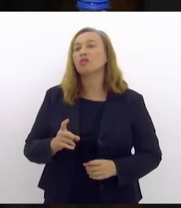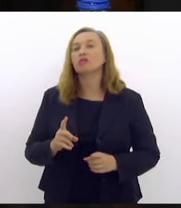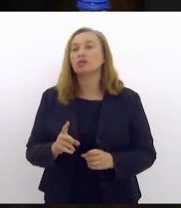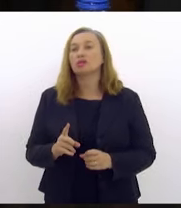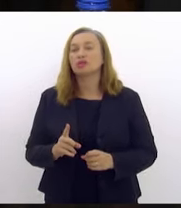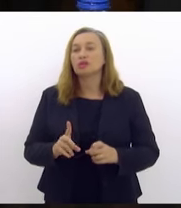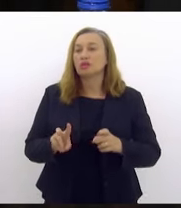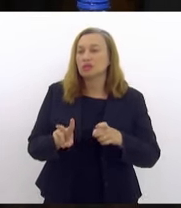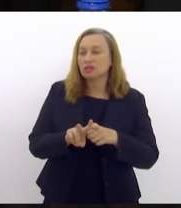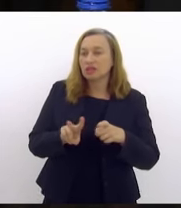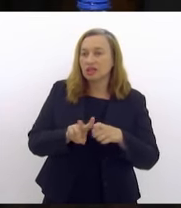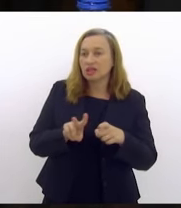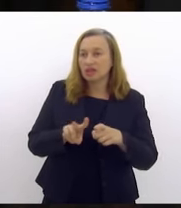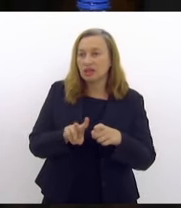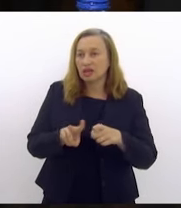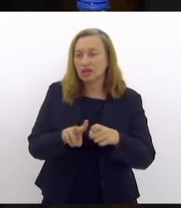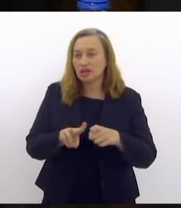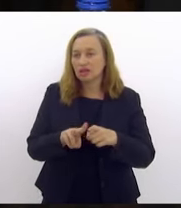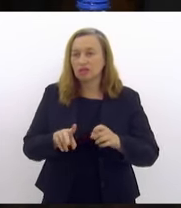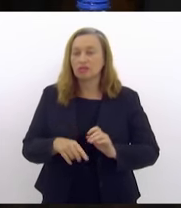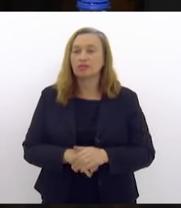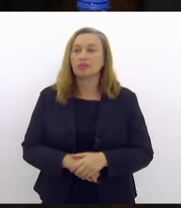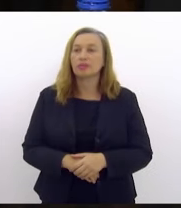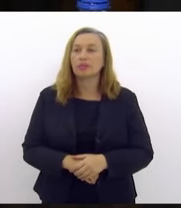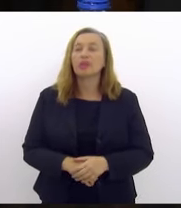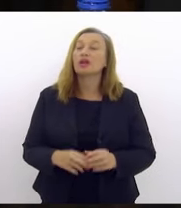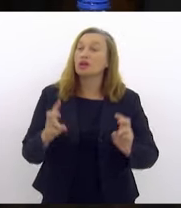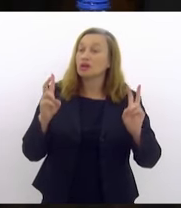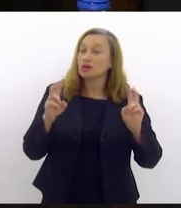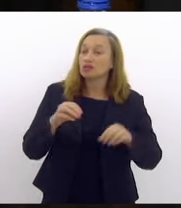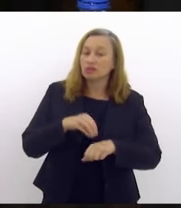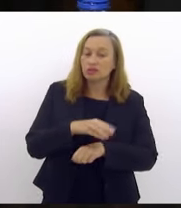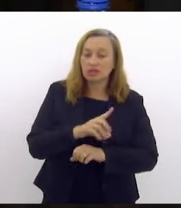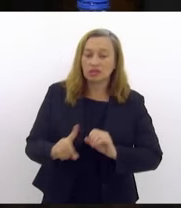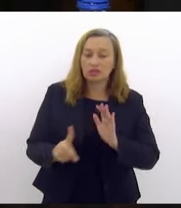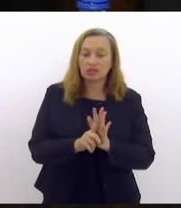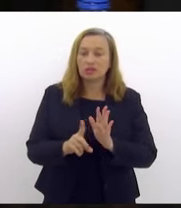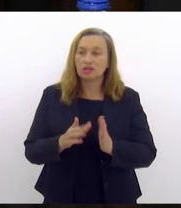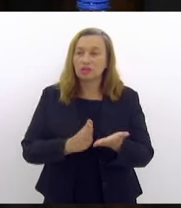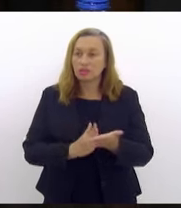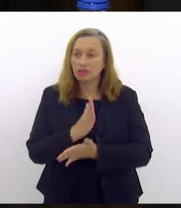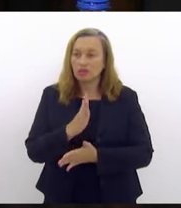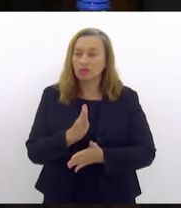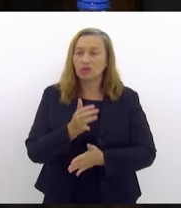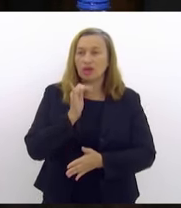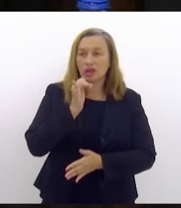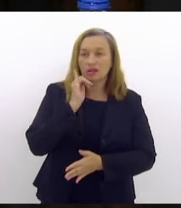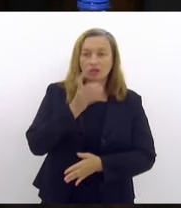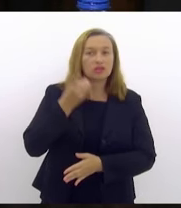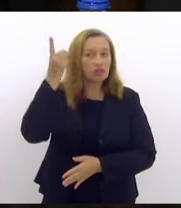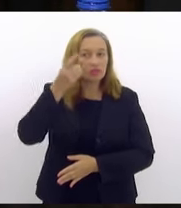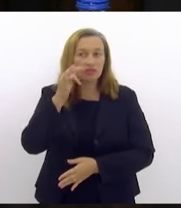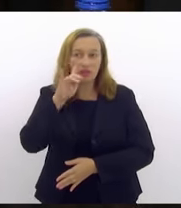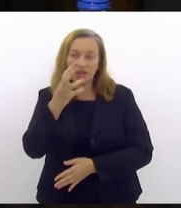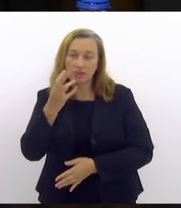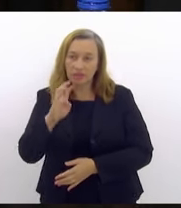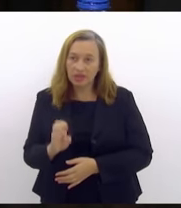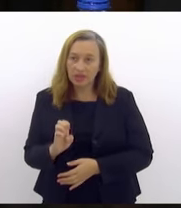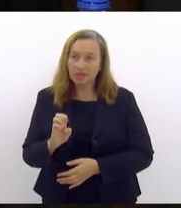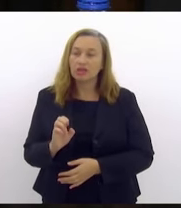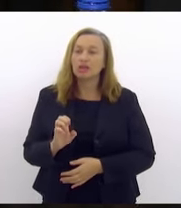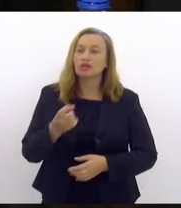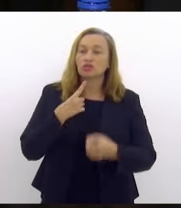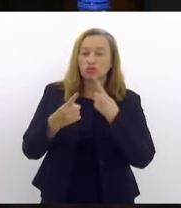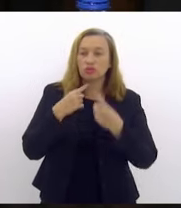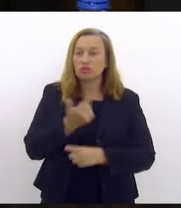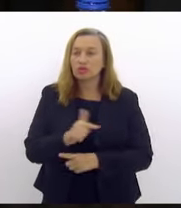atendimento de animais do Rio de Janeiro e da outras providências. Parecer da Comissão de Indicação Legislativa favorável. relator, deputado Felipe Soares. Em discussão. Não